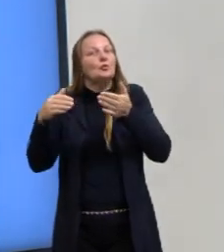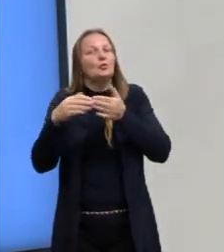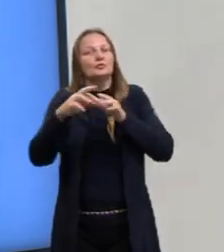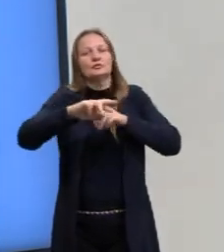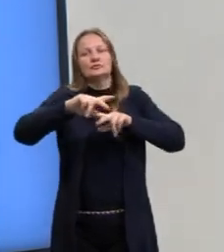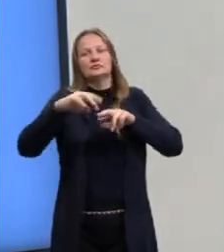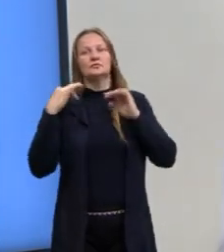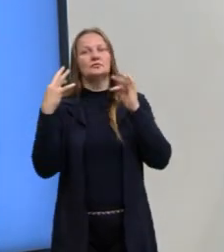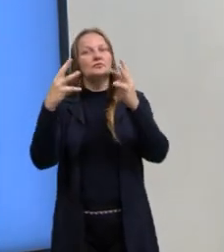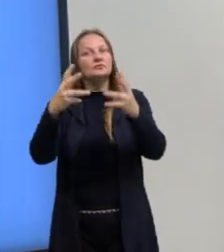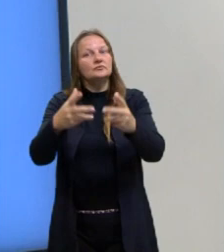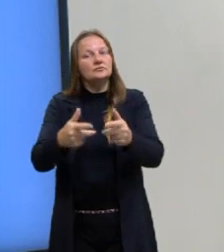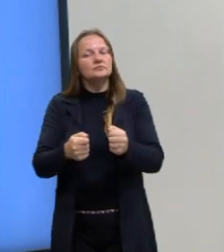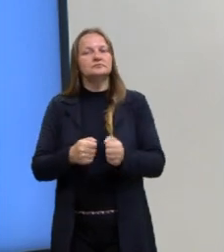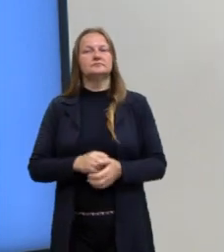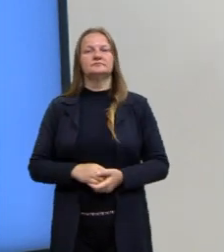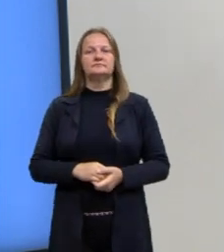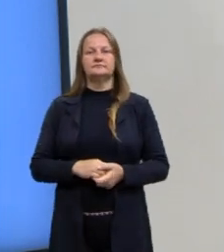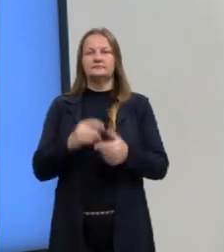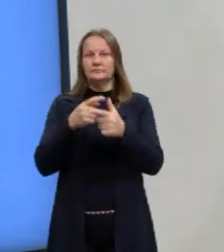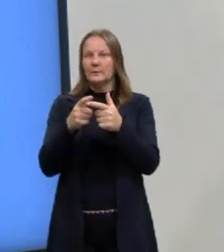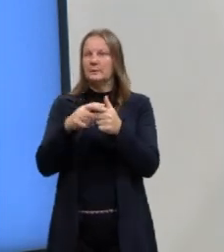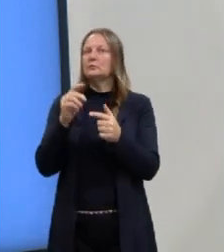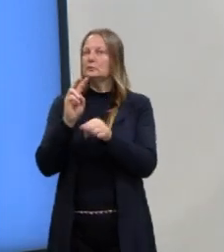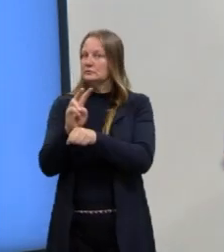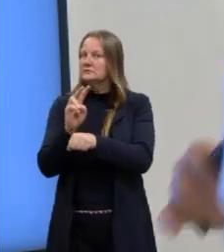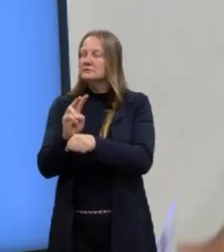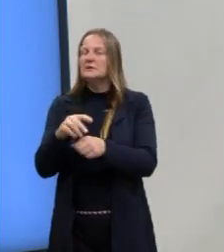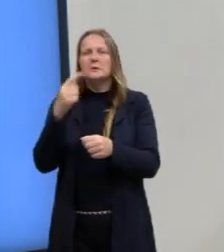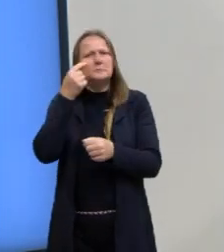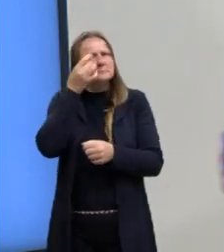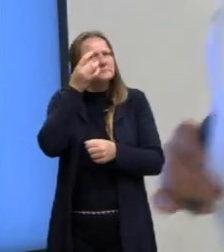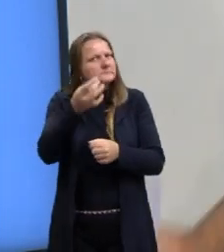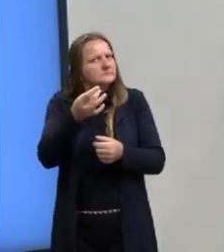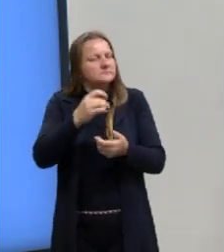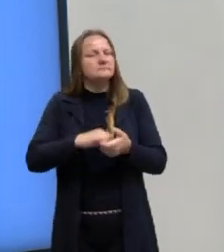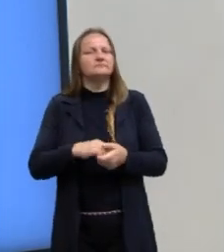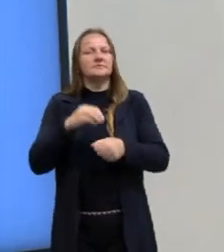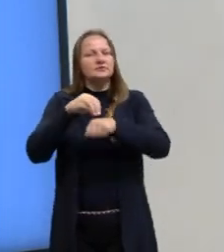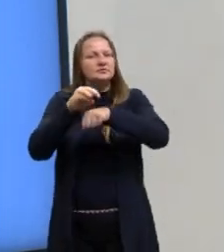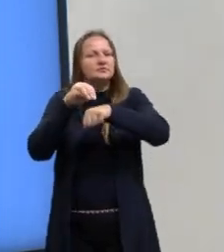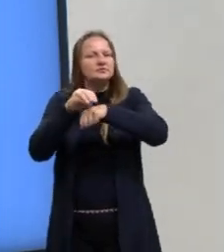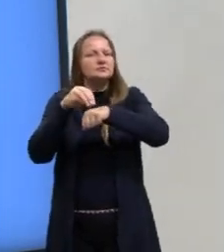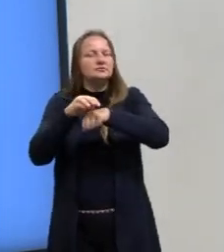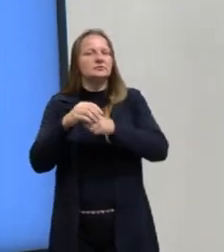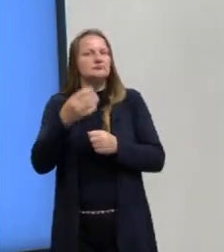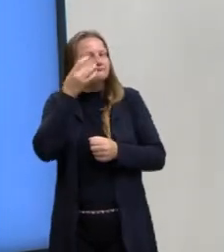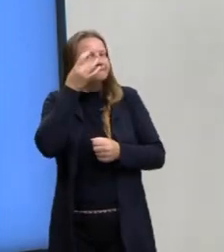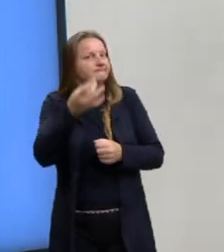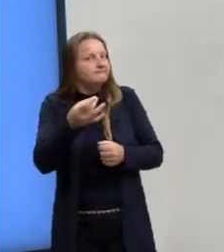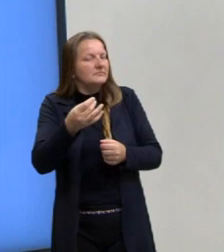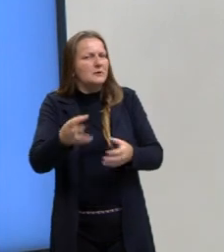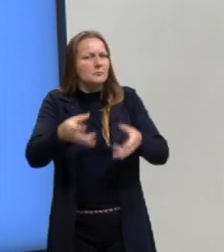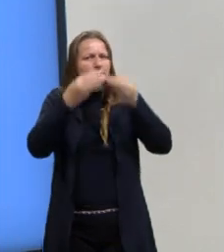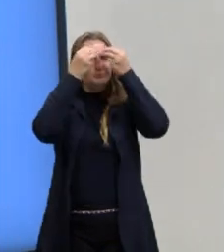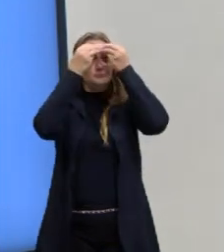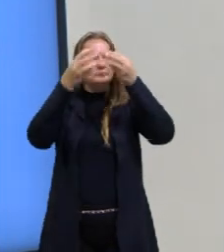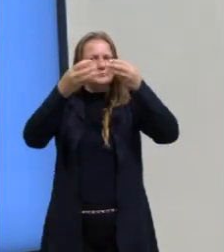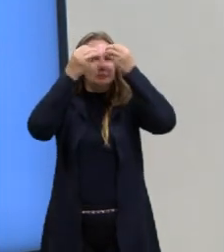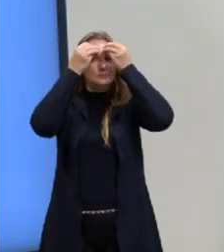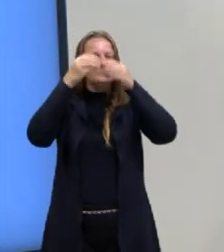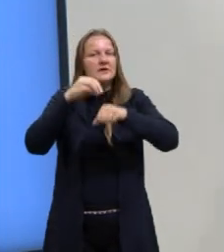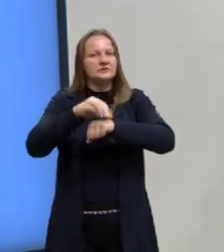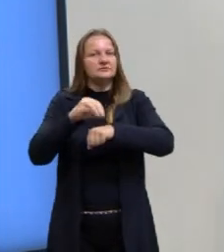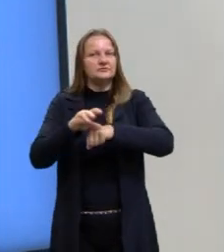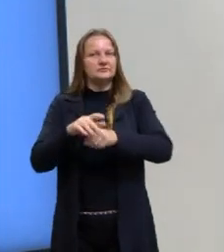não domine tanto possa te dar problema Ok então vai prestando contra essas dicas vai te ligando aí memorizando algumas dicas